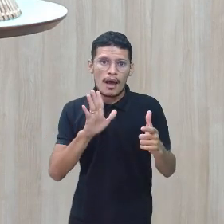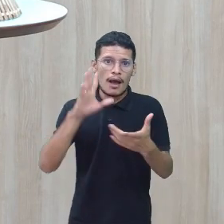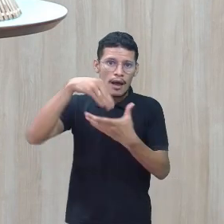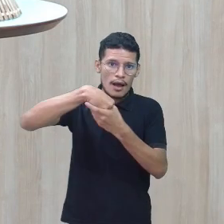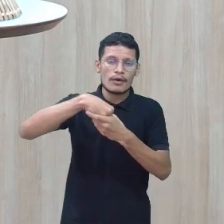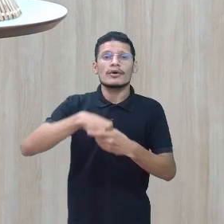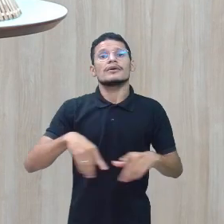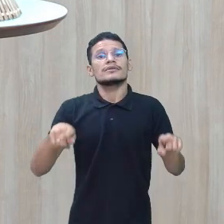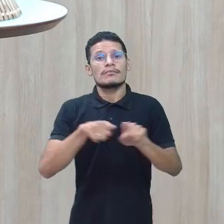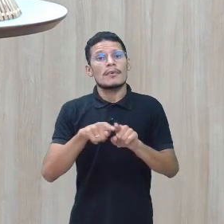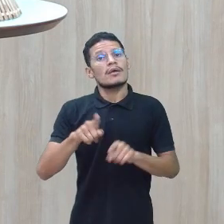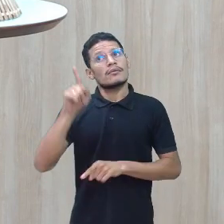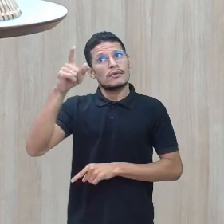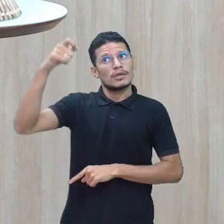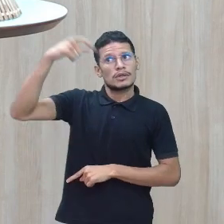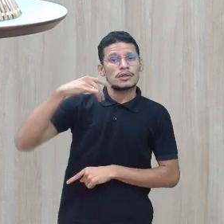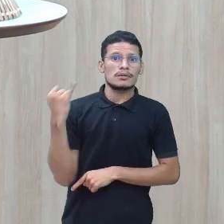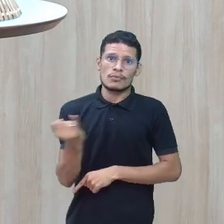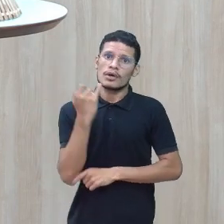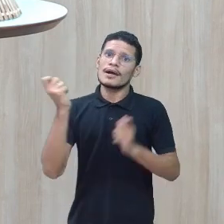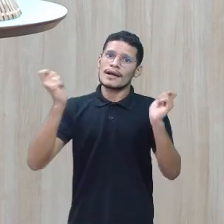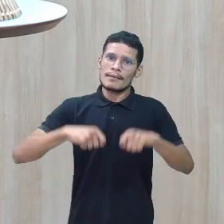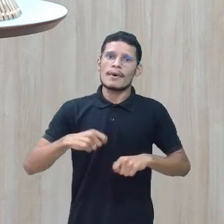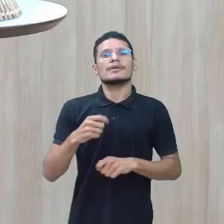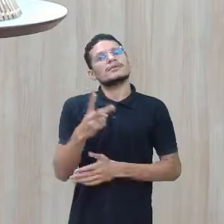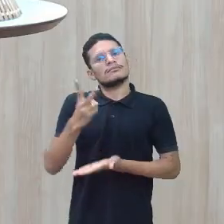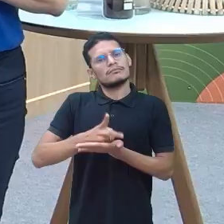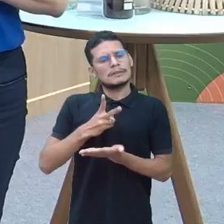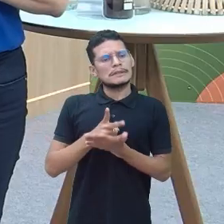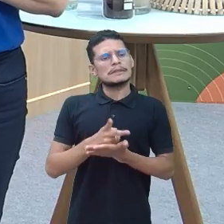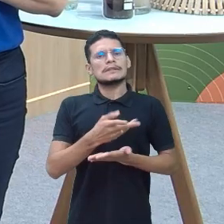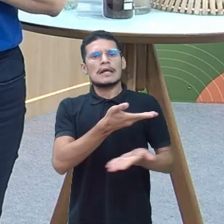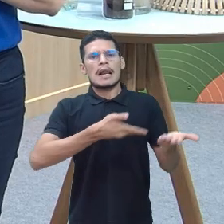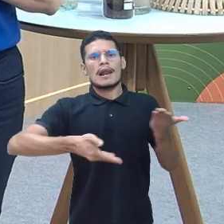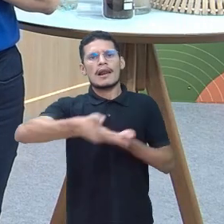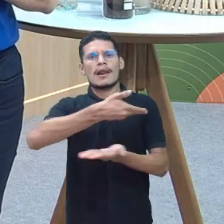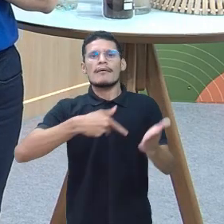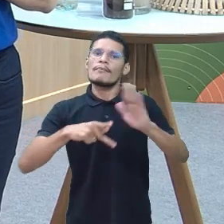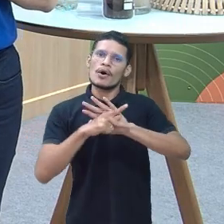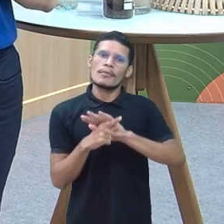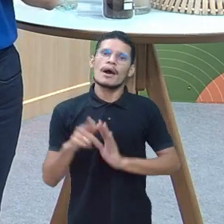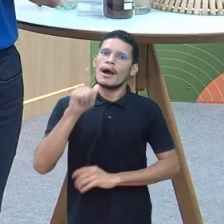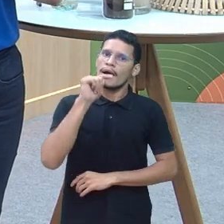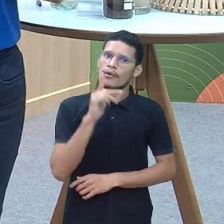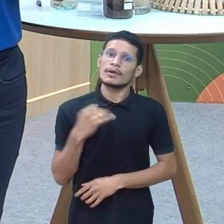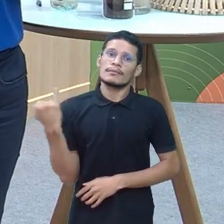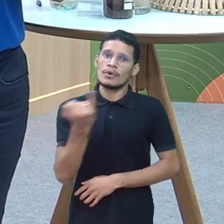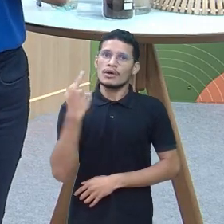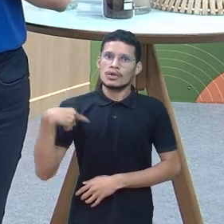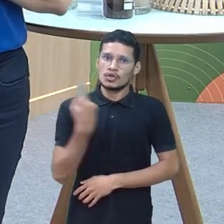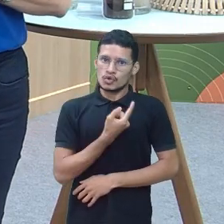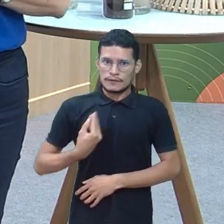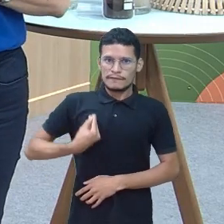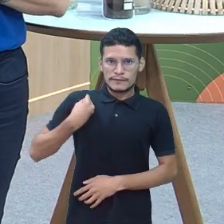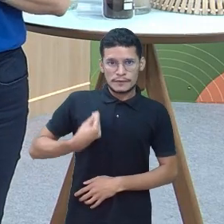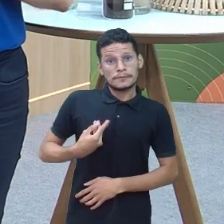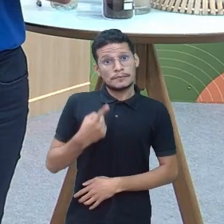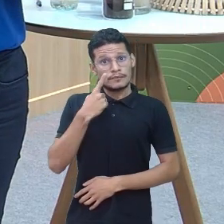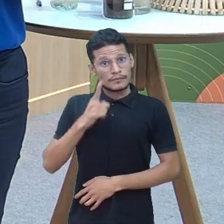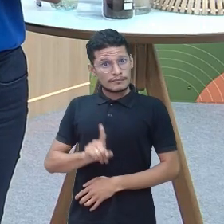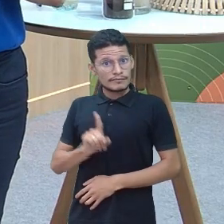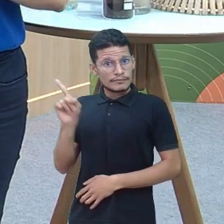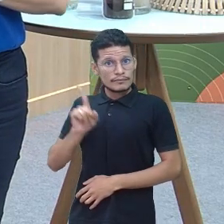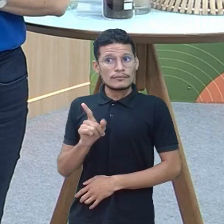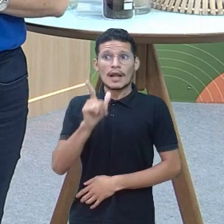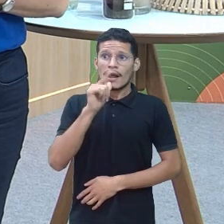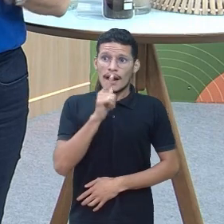o ciclo da água, tão importante para a nossa vida. Então, aqui está uma água, não é? Ela